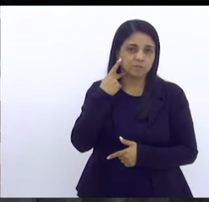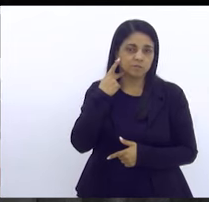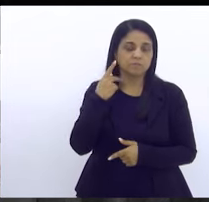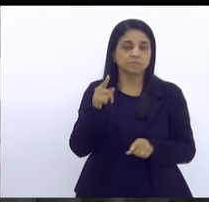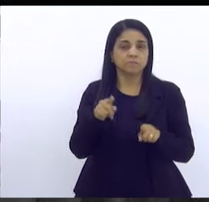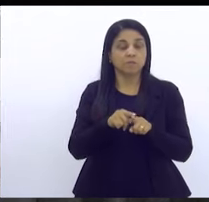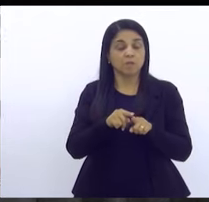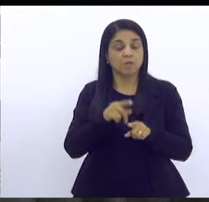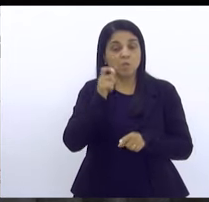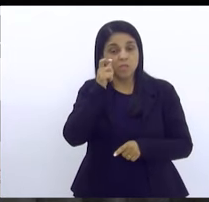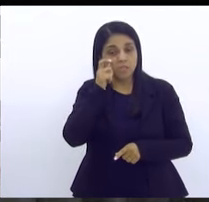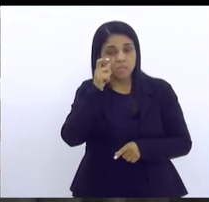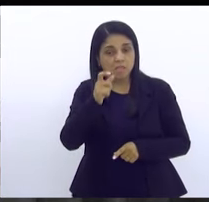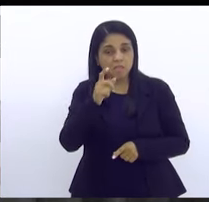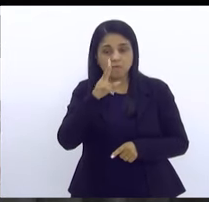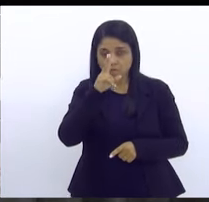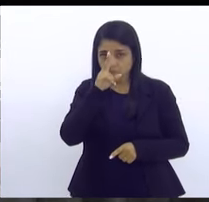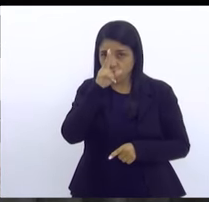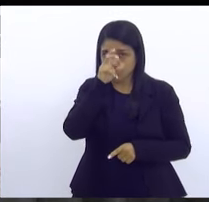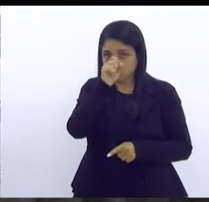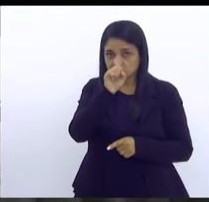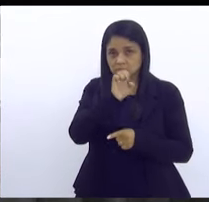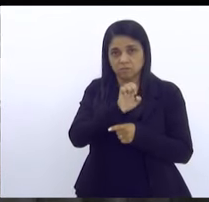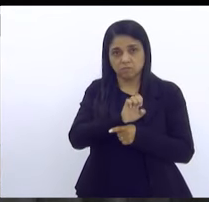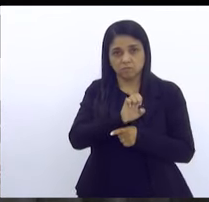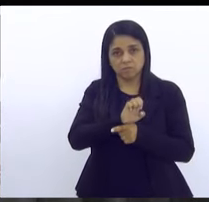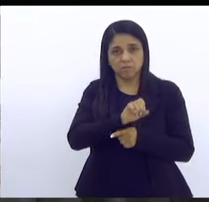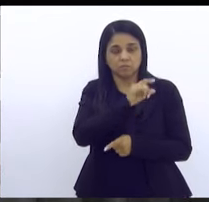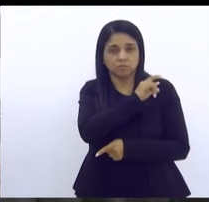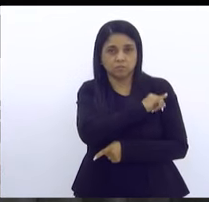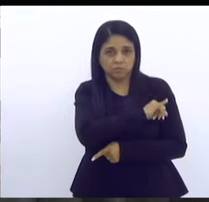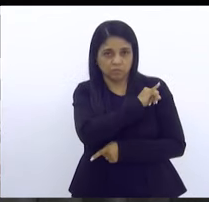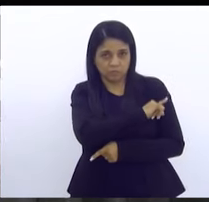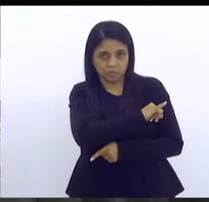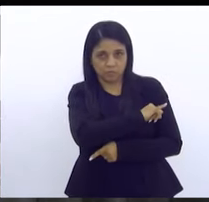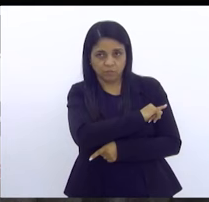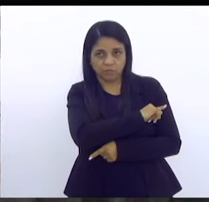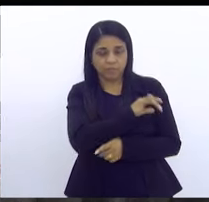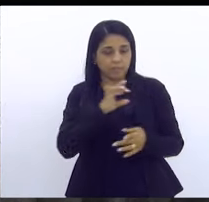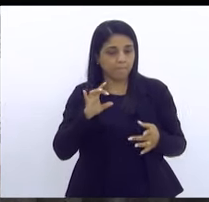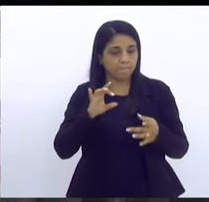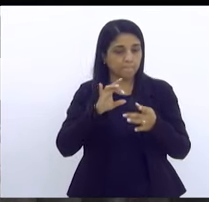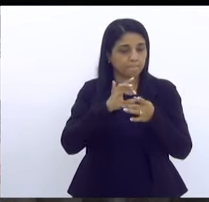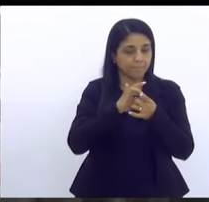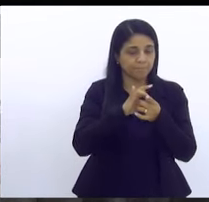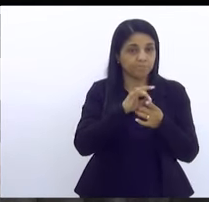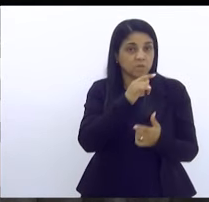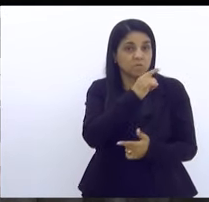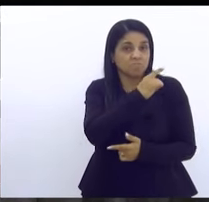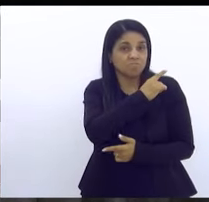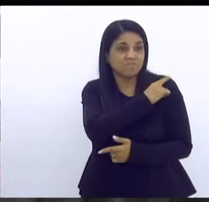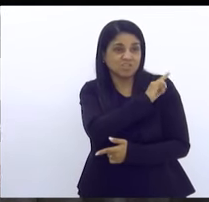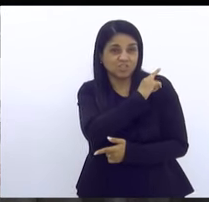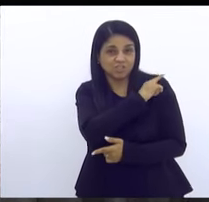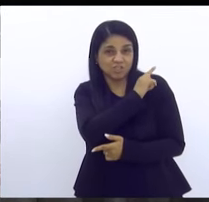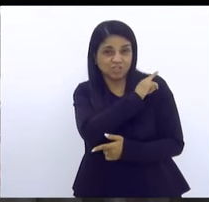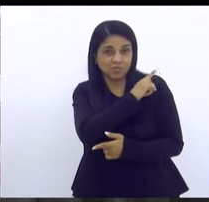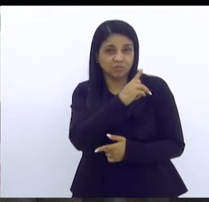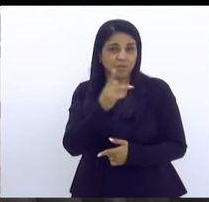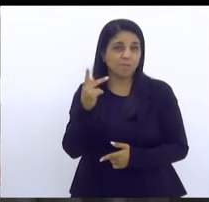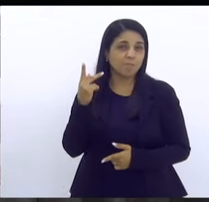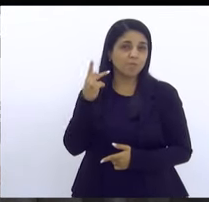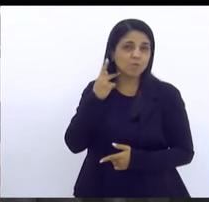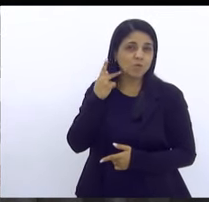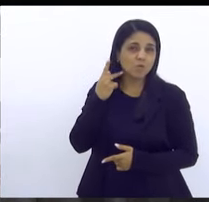de fortalecer o Estado do Rio de Janeiro. Nunca, numa gestão da Procuradoria,